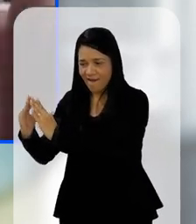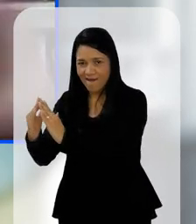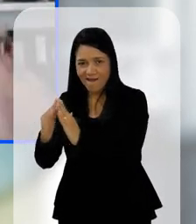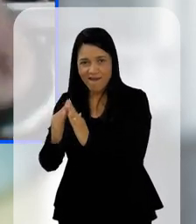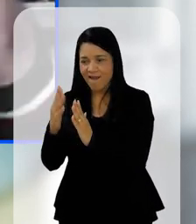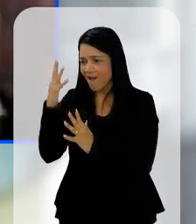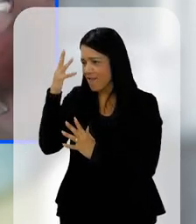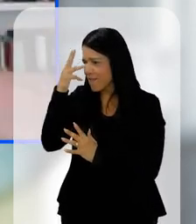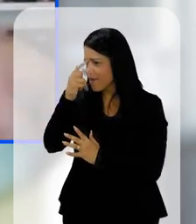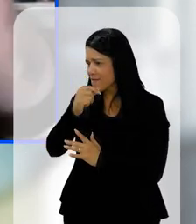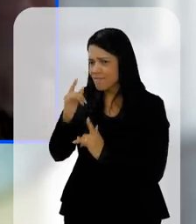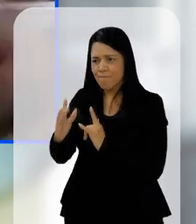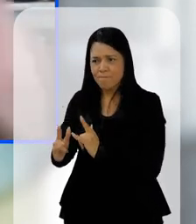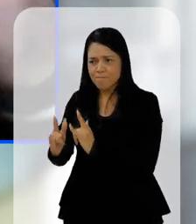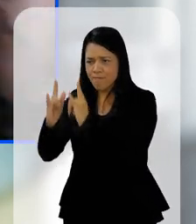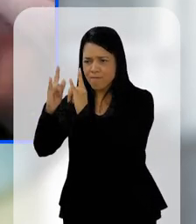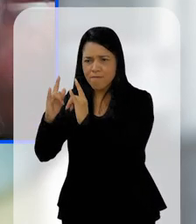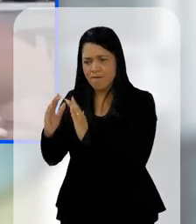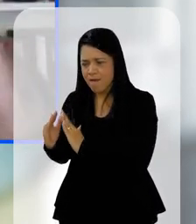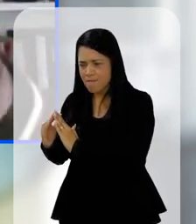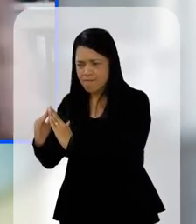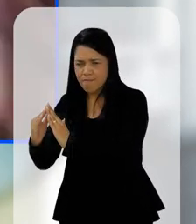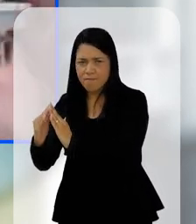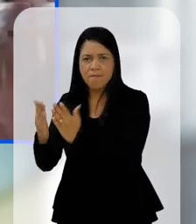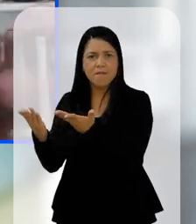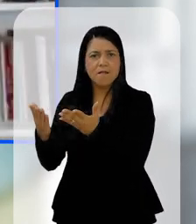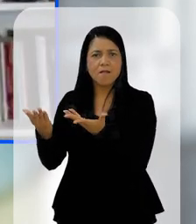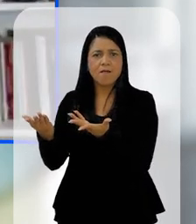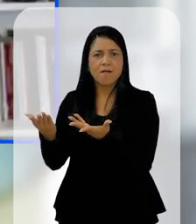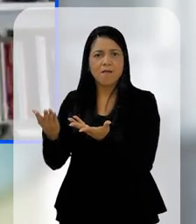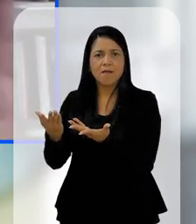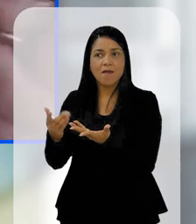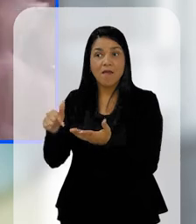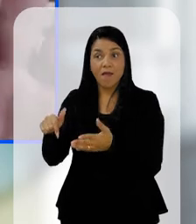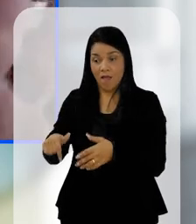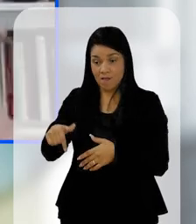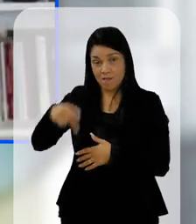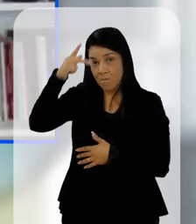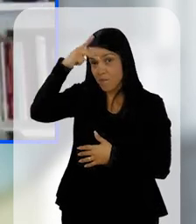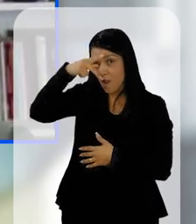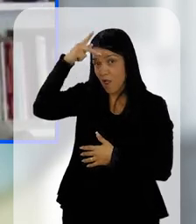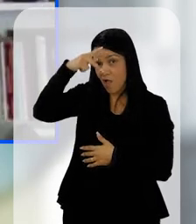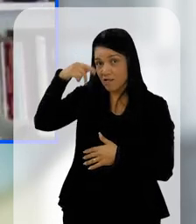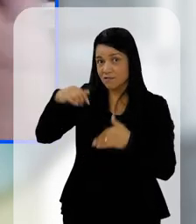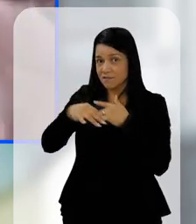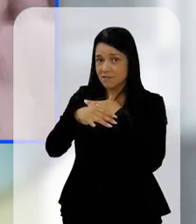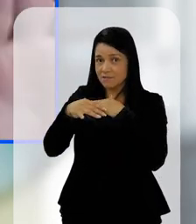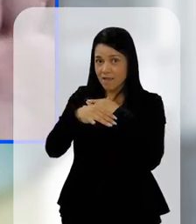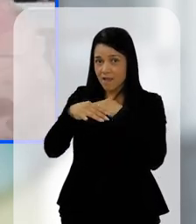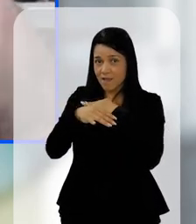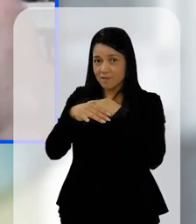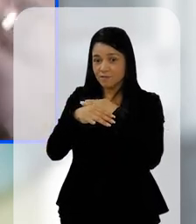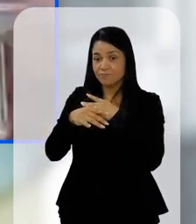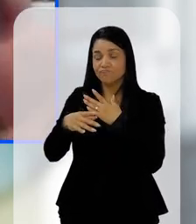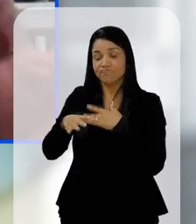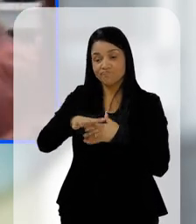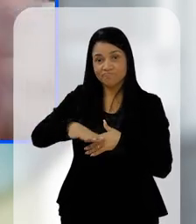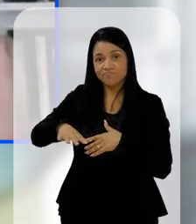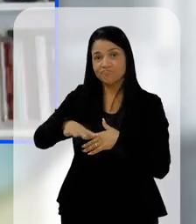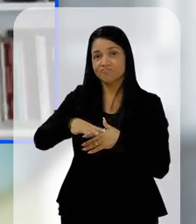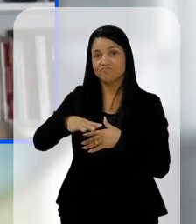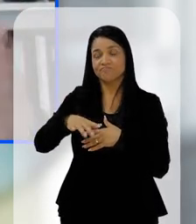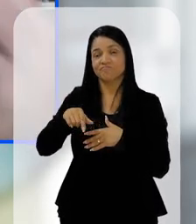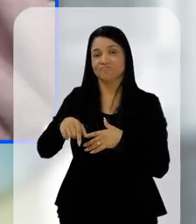são lindíssimos, belíssimos, belos prédios, condomínios, loteamentos. No meu caso aqui em Pelotas, assim, a gente tem isso porque o espaço da